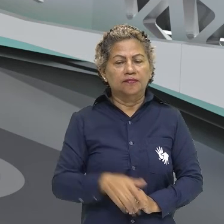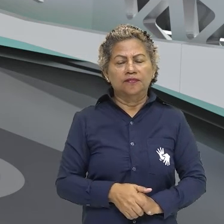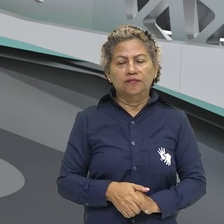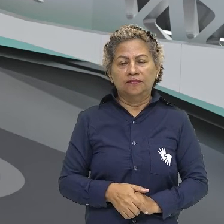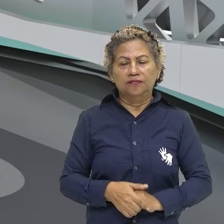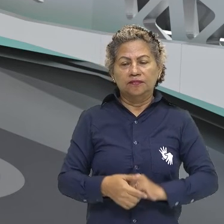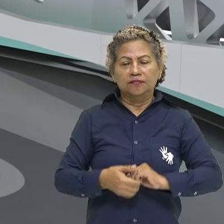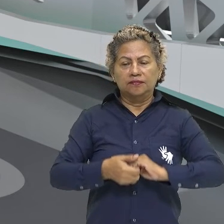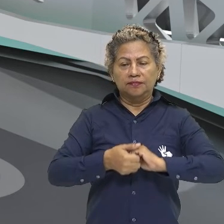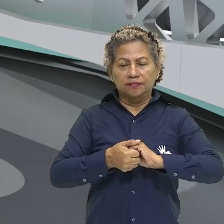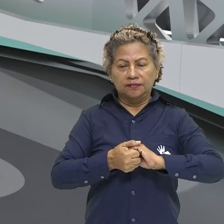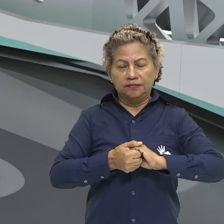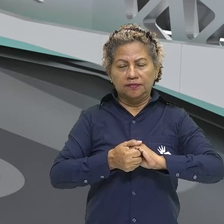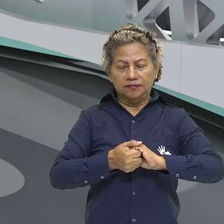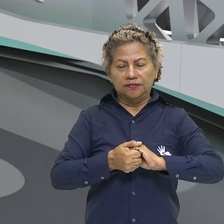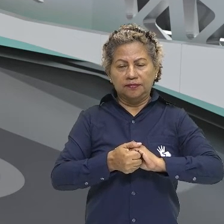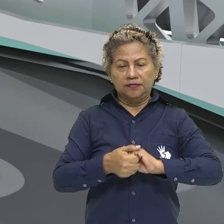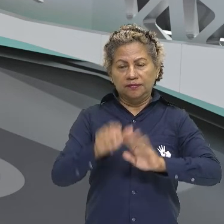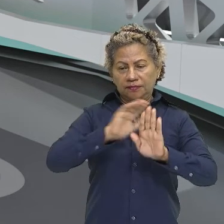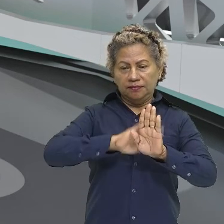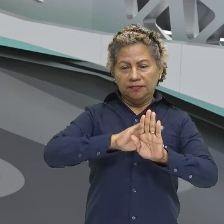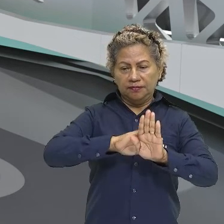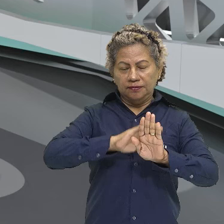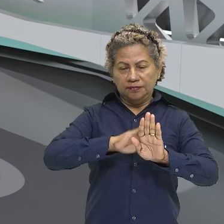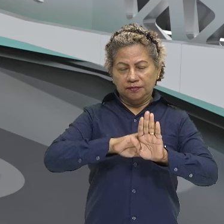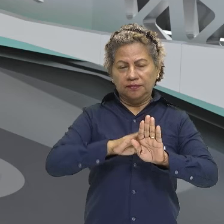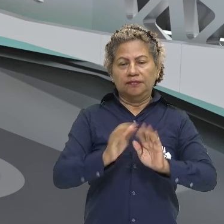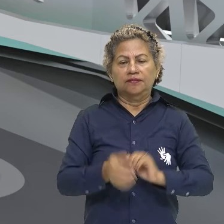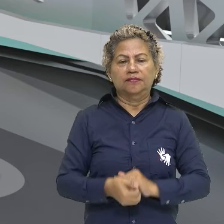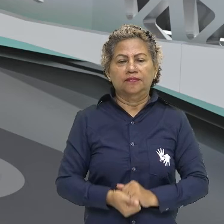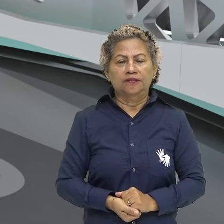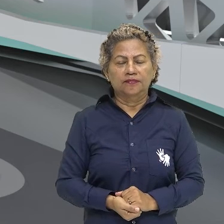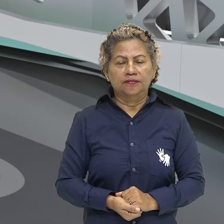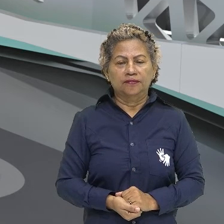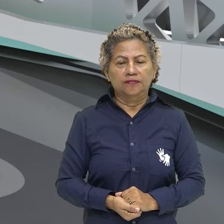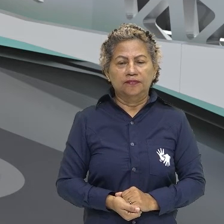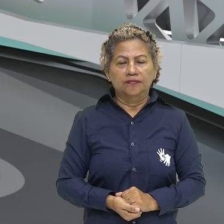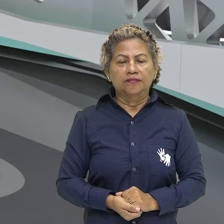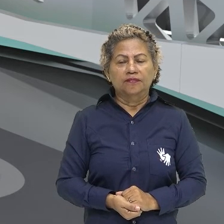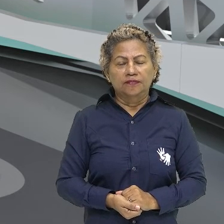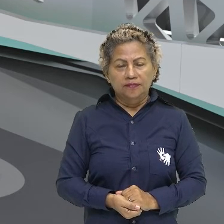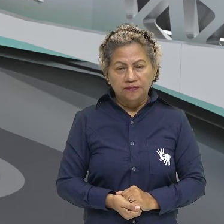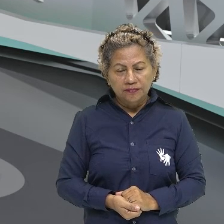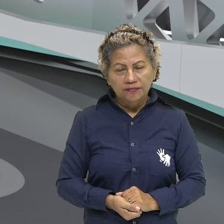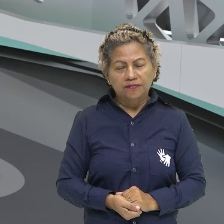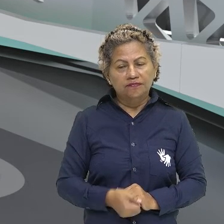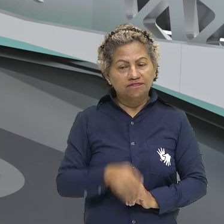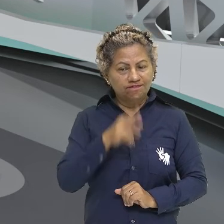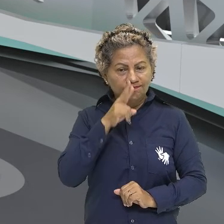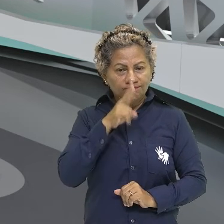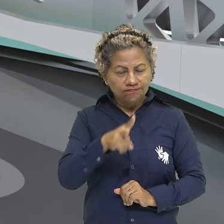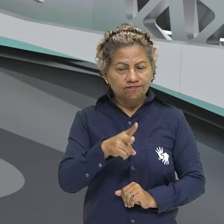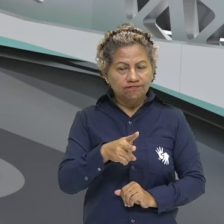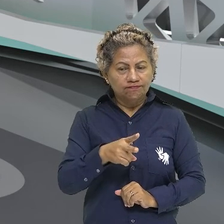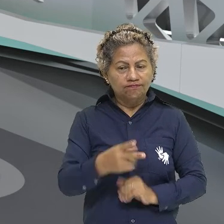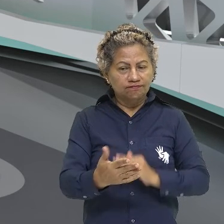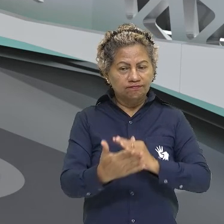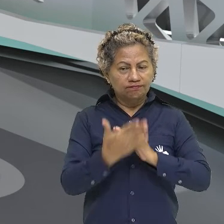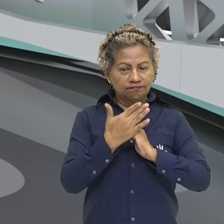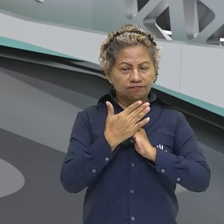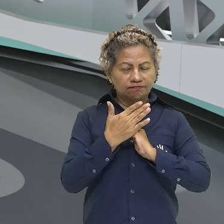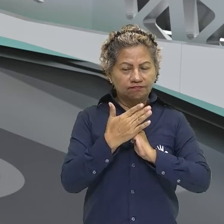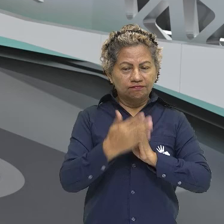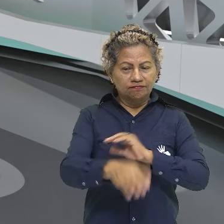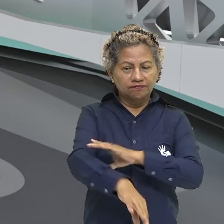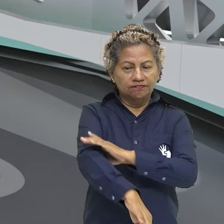suas mãos lá atrás, atrás de você, né? Segura as mãos e força, né? Puxa, vai puxando o seu braço